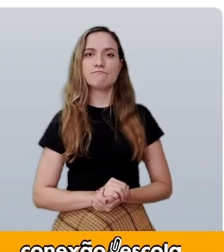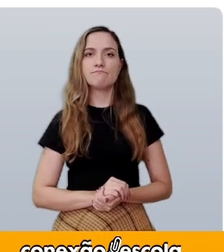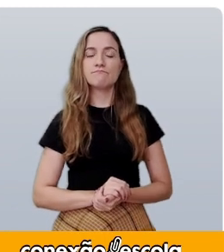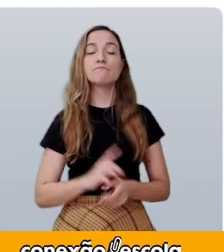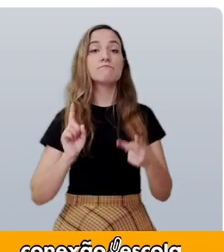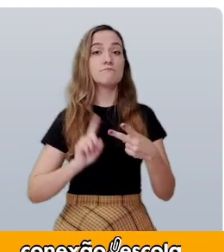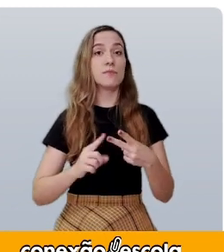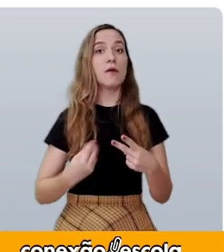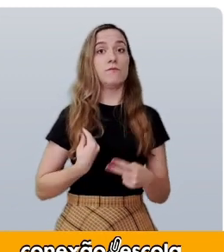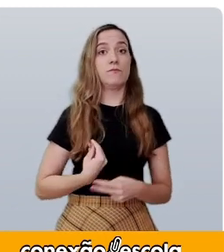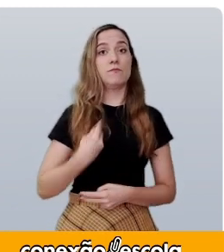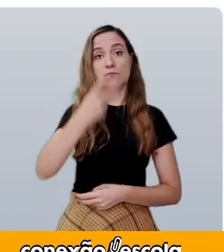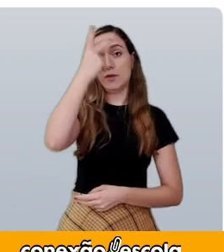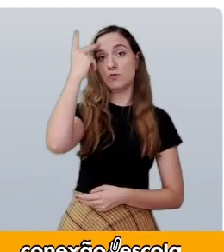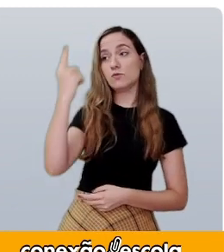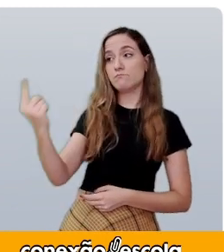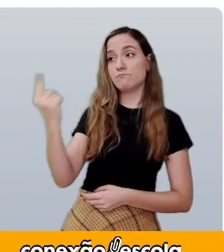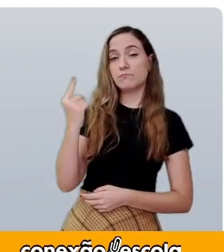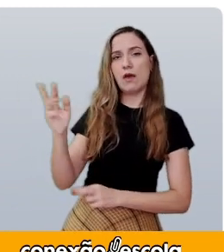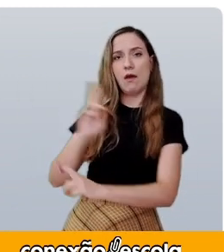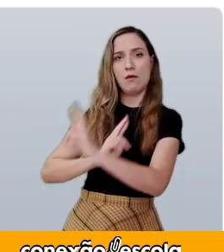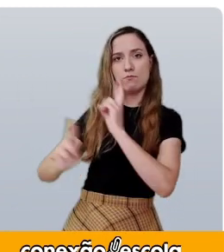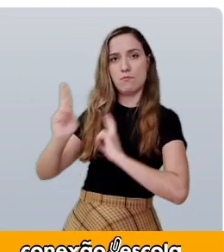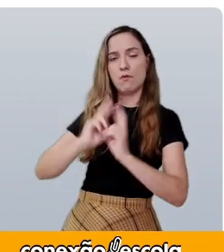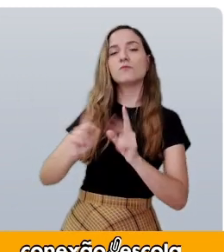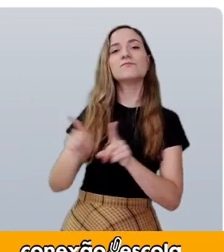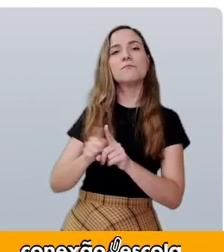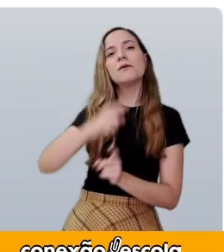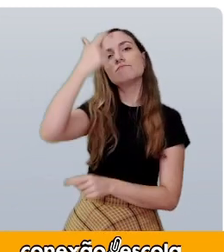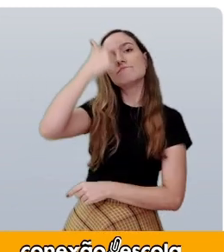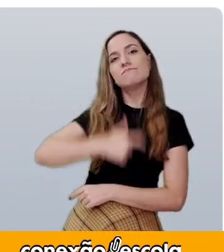presença do entrevistador e do entrevistado,